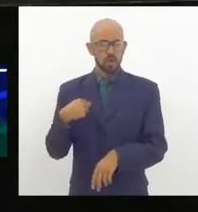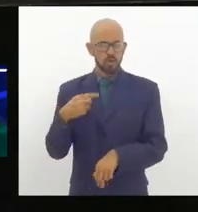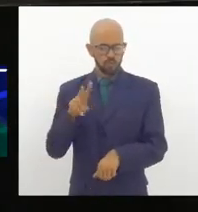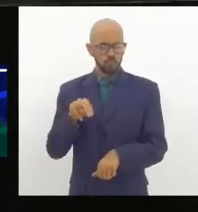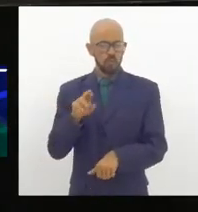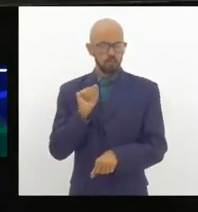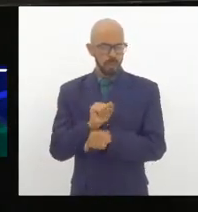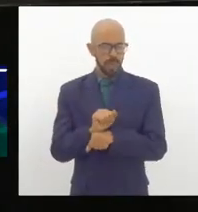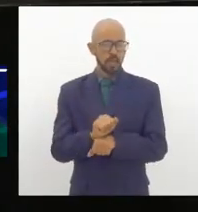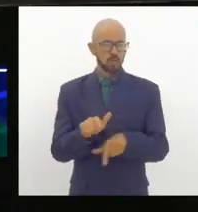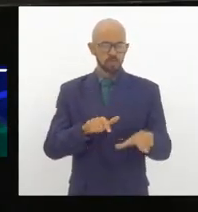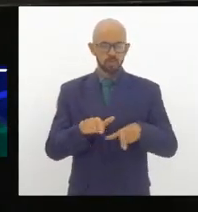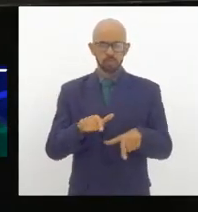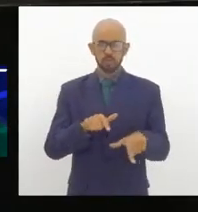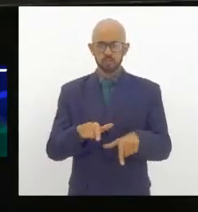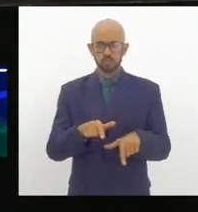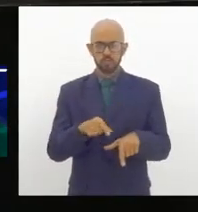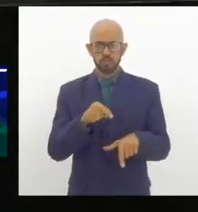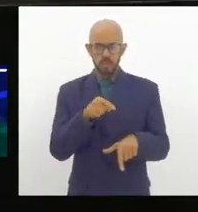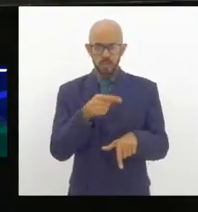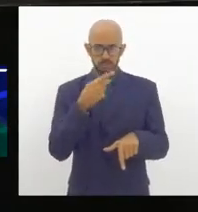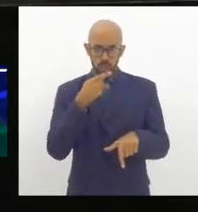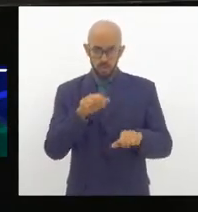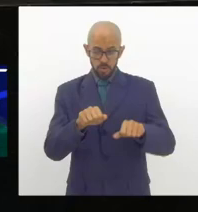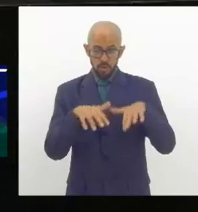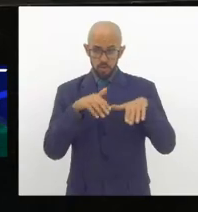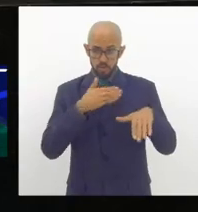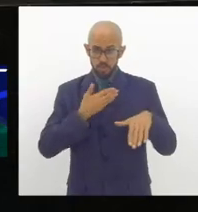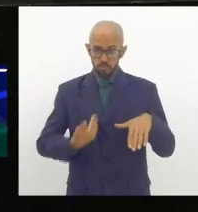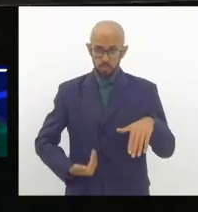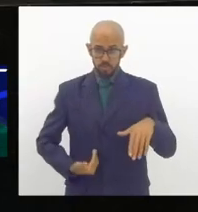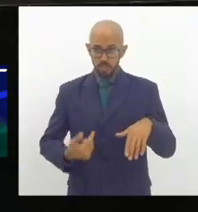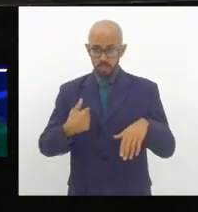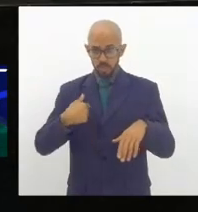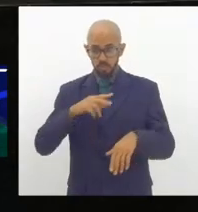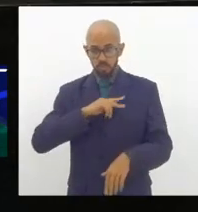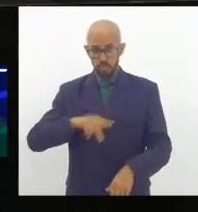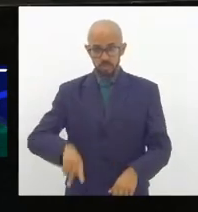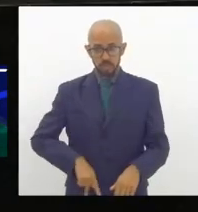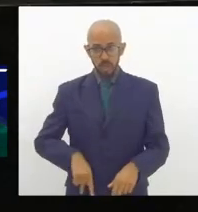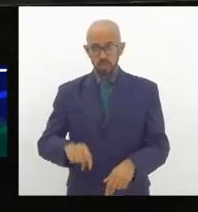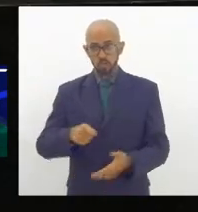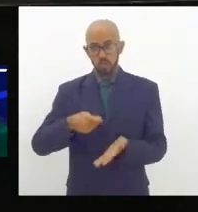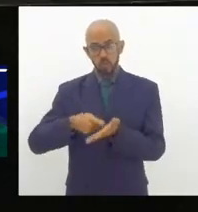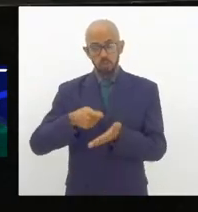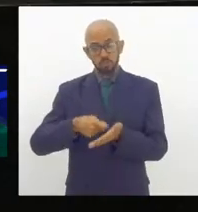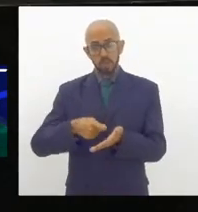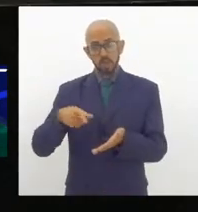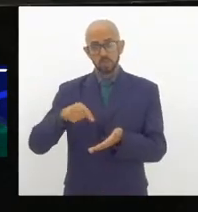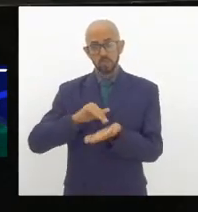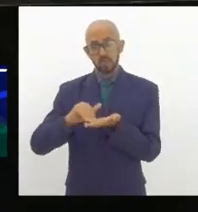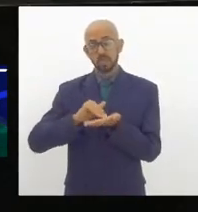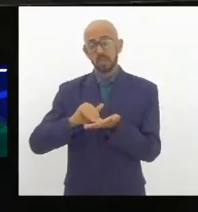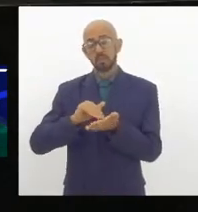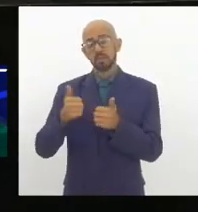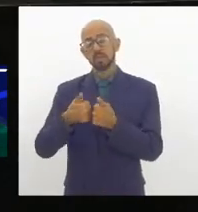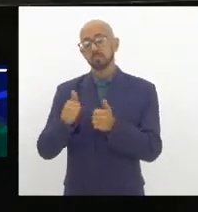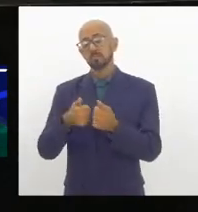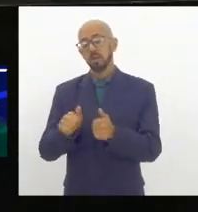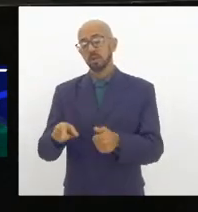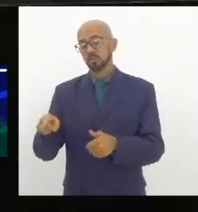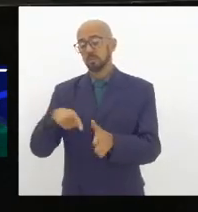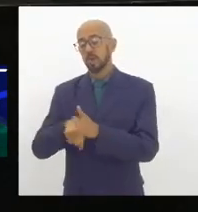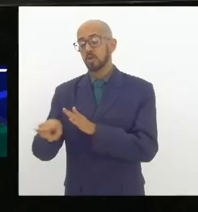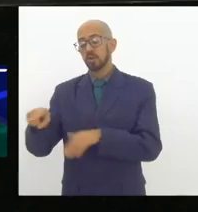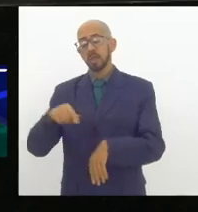serviço falou isso Na audiência pública e eu como presidente da CPI cobrei isso do secretário de Transportes do